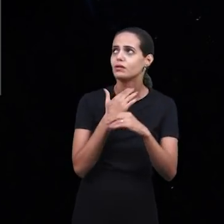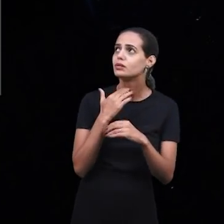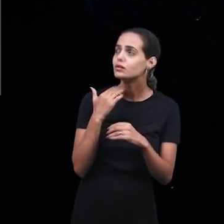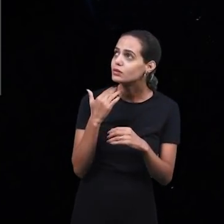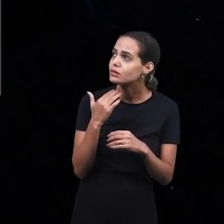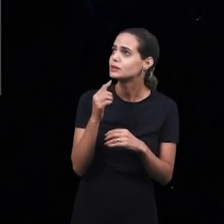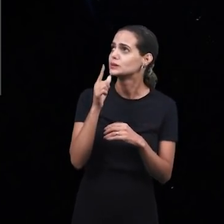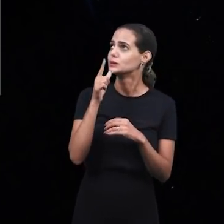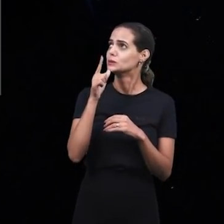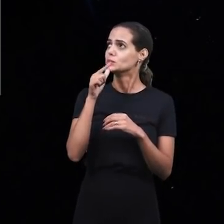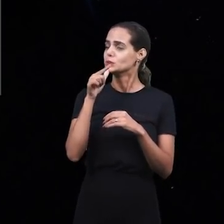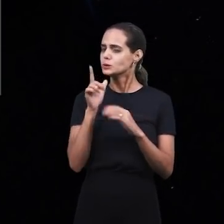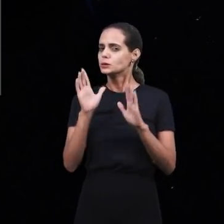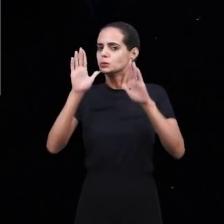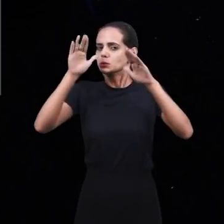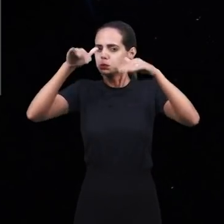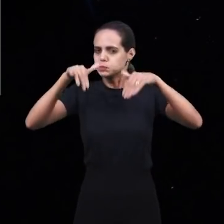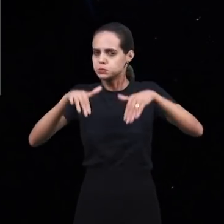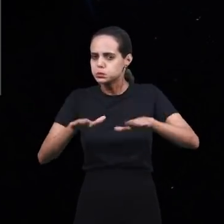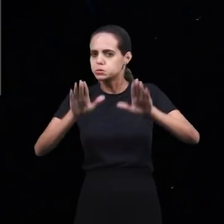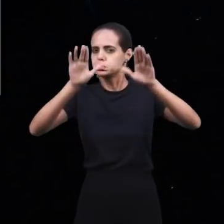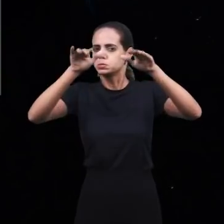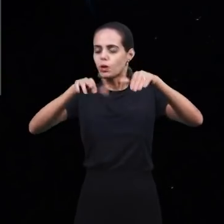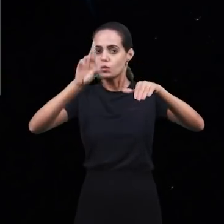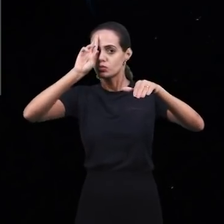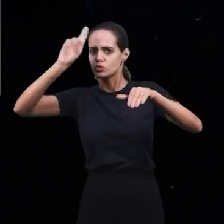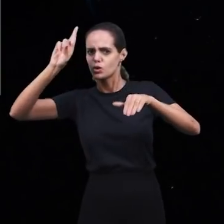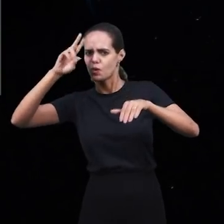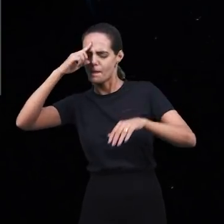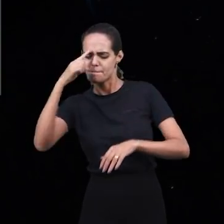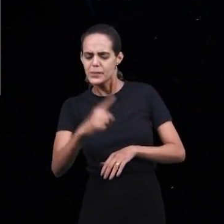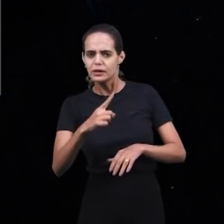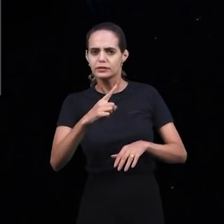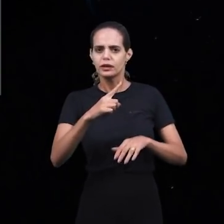As ondas atendem ao meu andar.